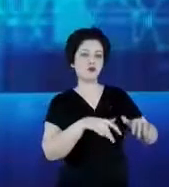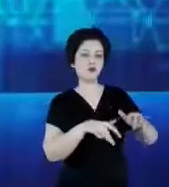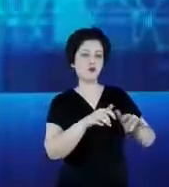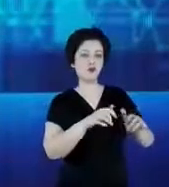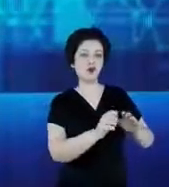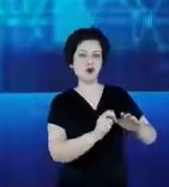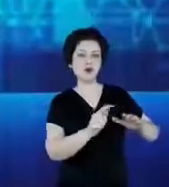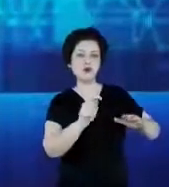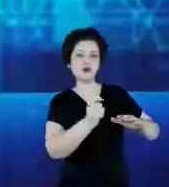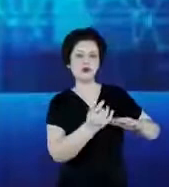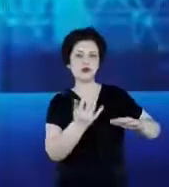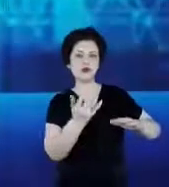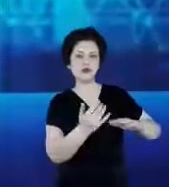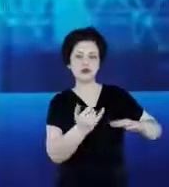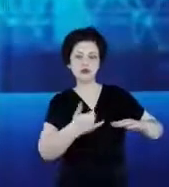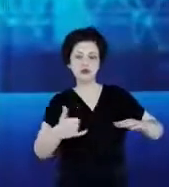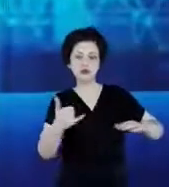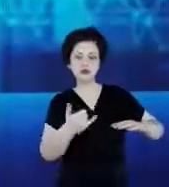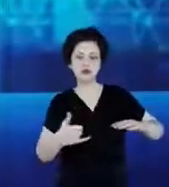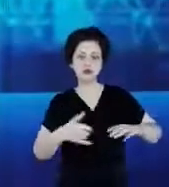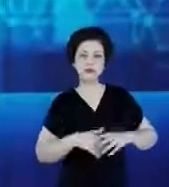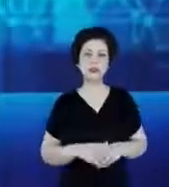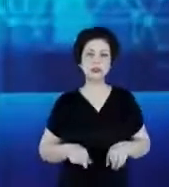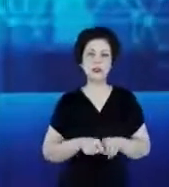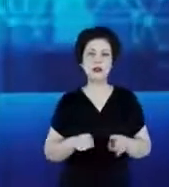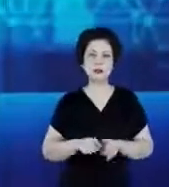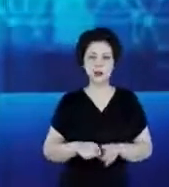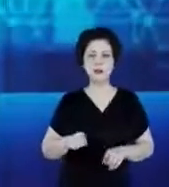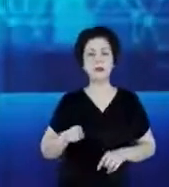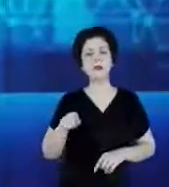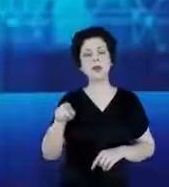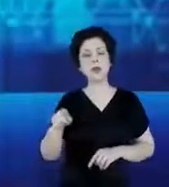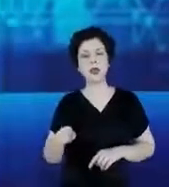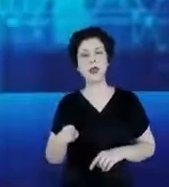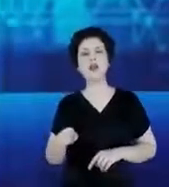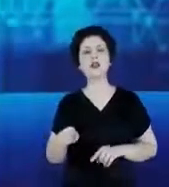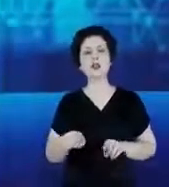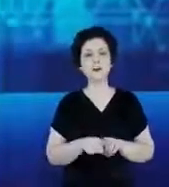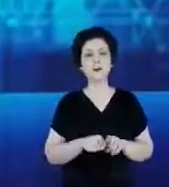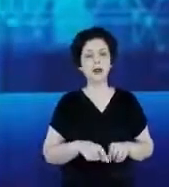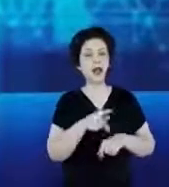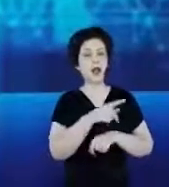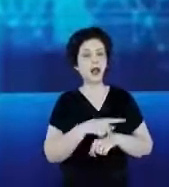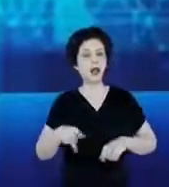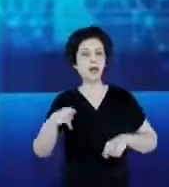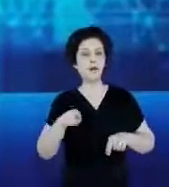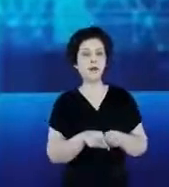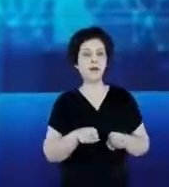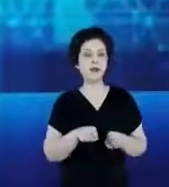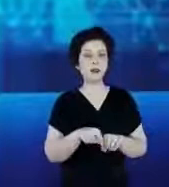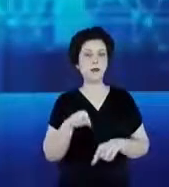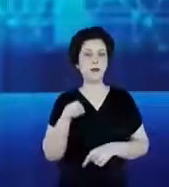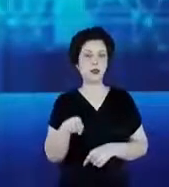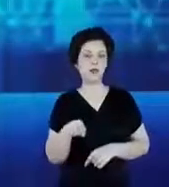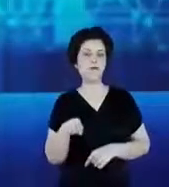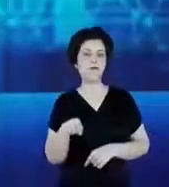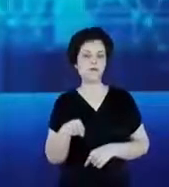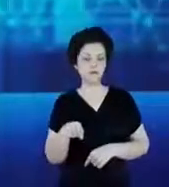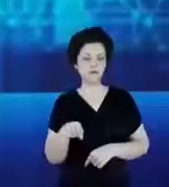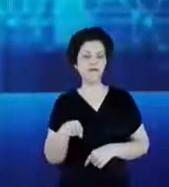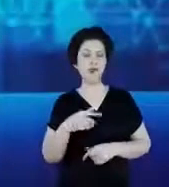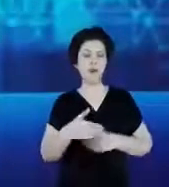na expansão do setor elétrico, com fontes renováveis, com fontes limpas e com fontes que cada vez mais